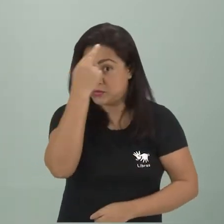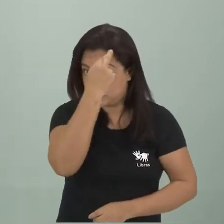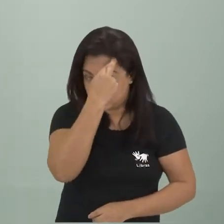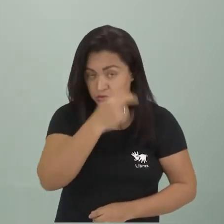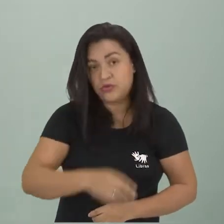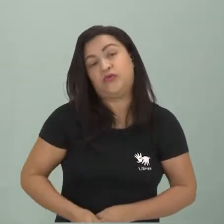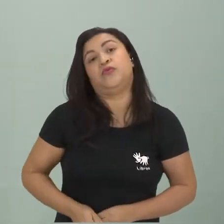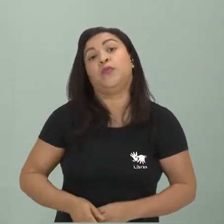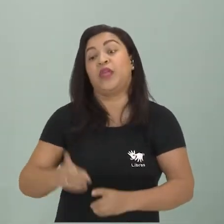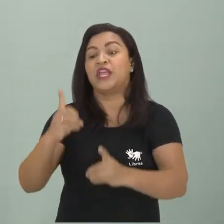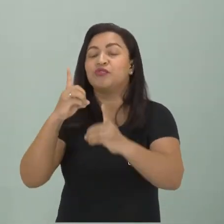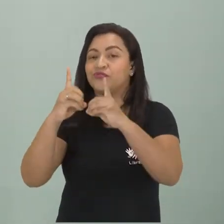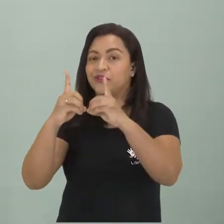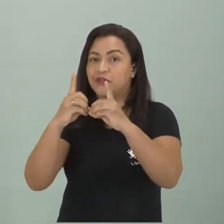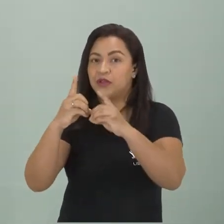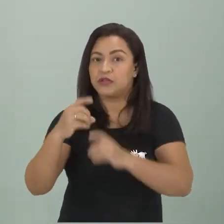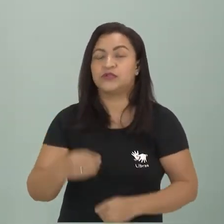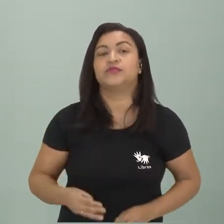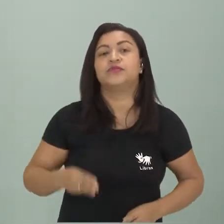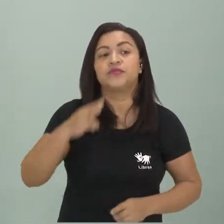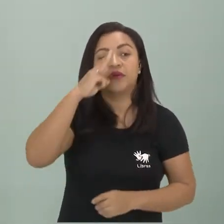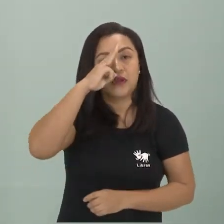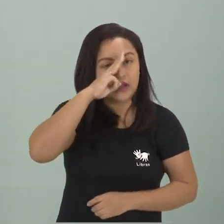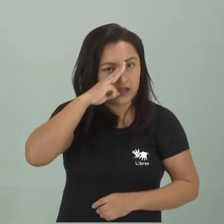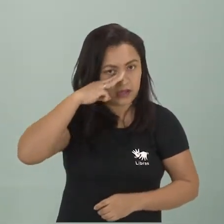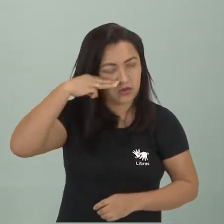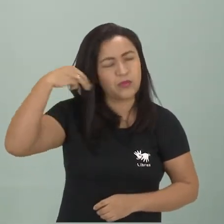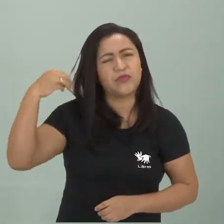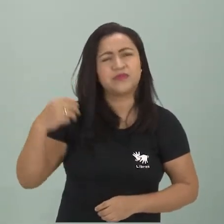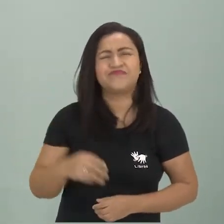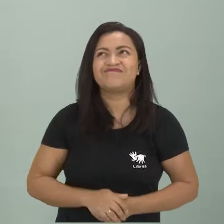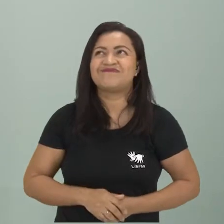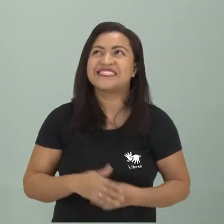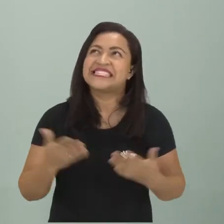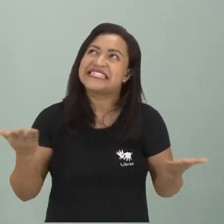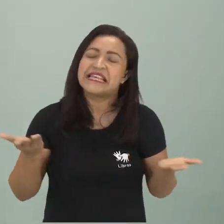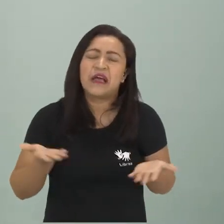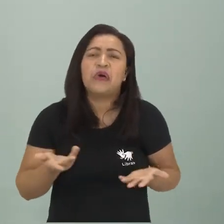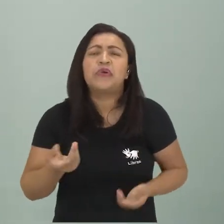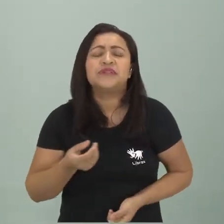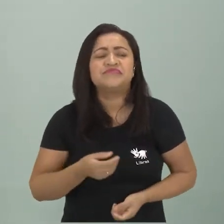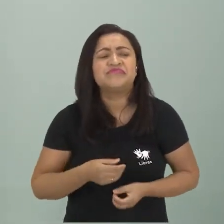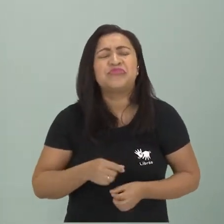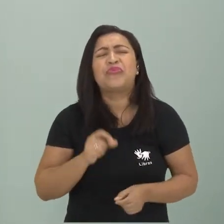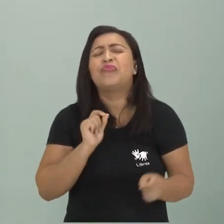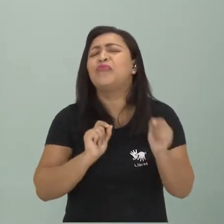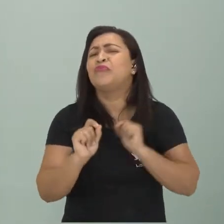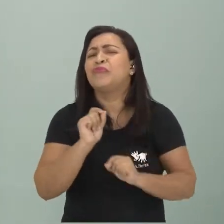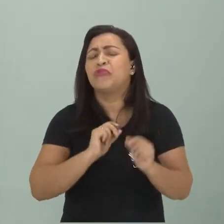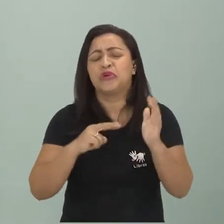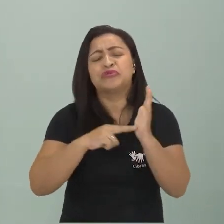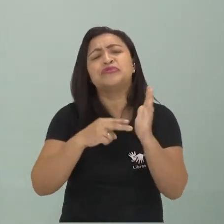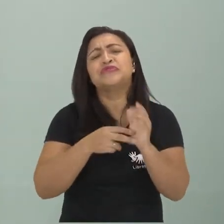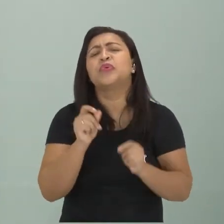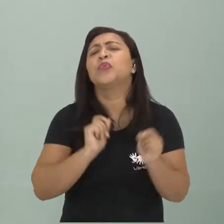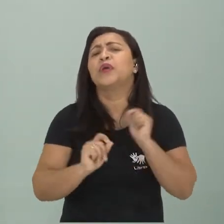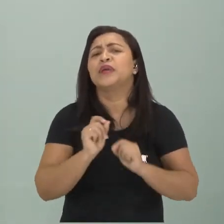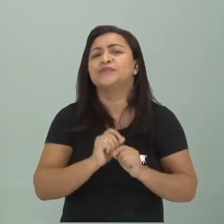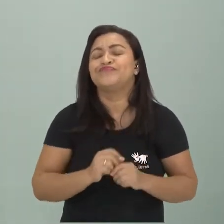e dialético de Karl Marx. Agora, o que é que quer dizer essas expressões? Então,